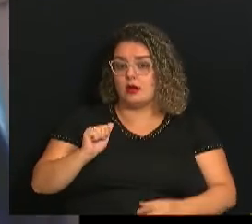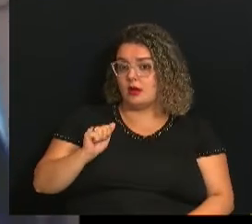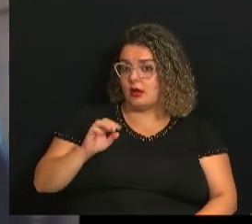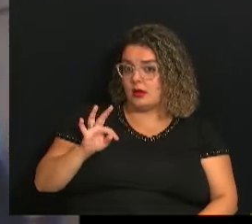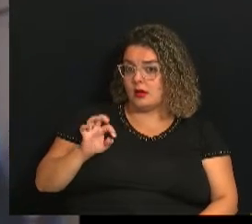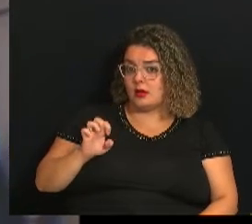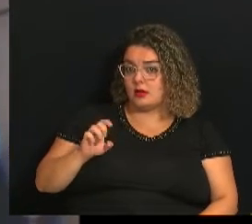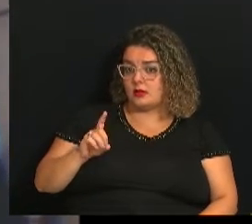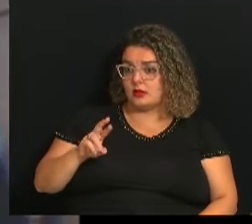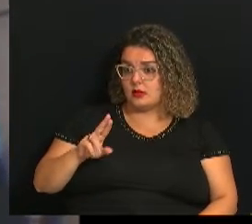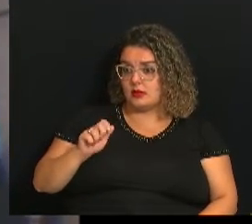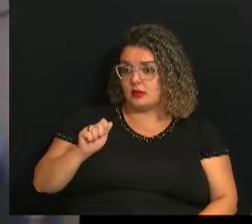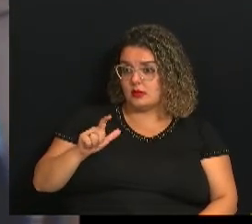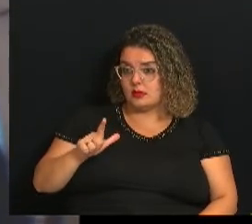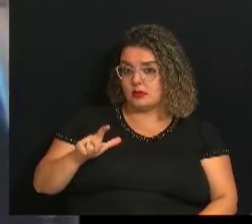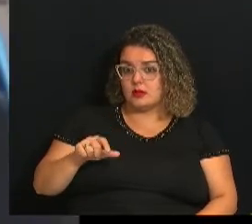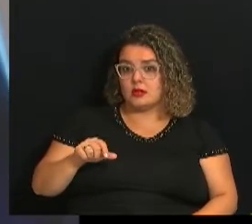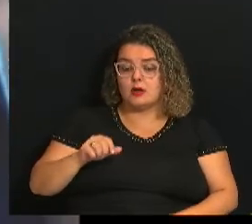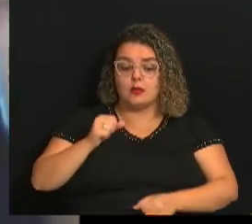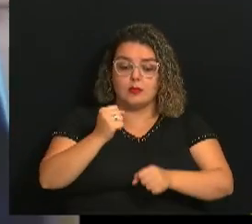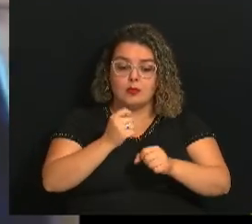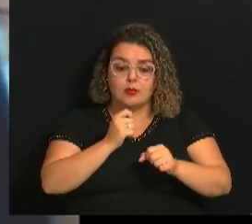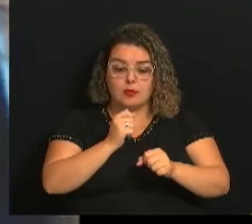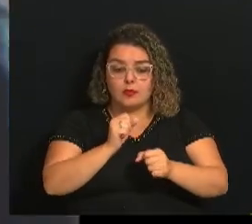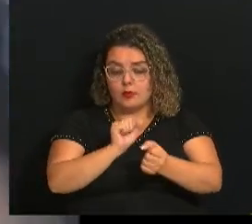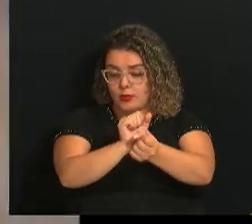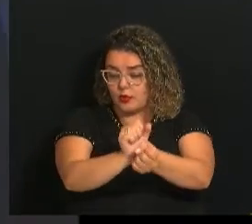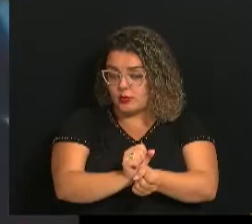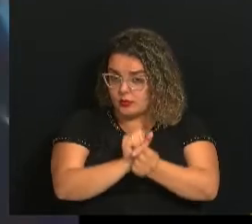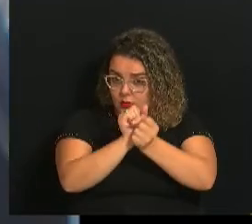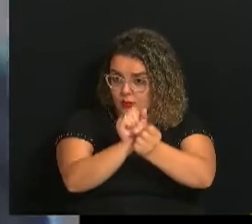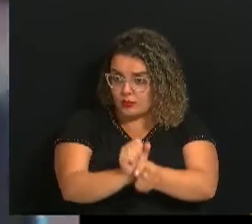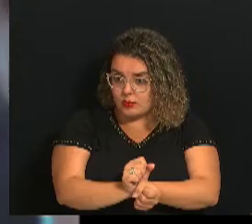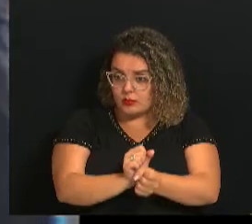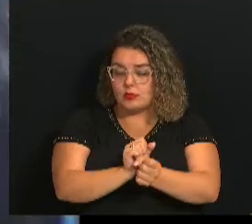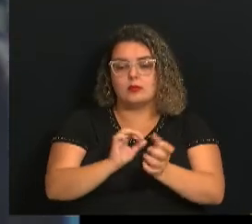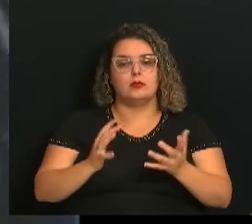de escravizados. Mas